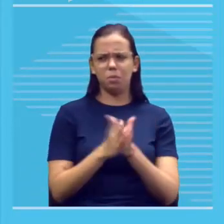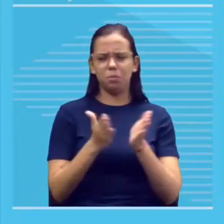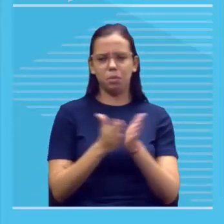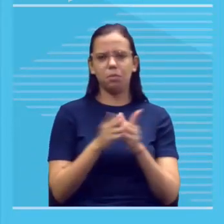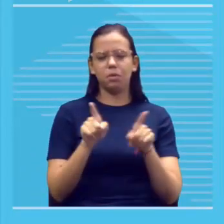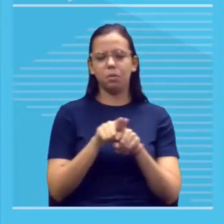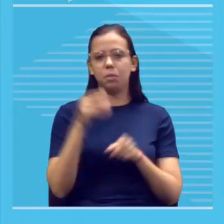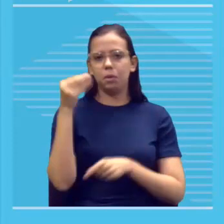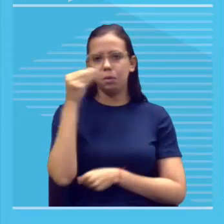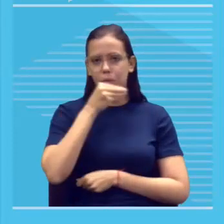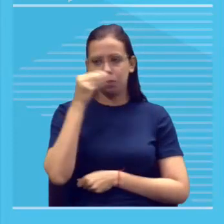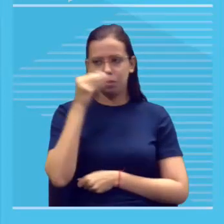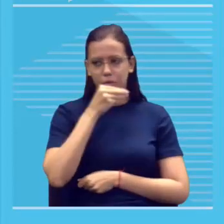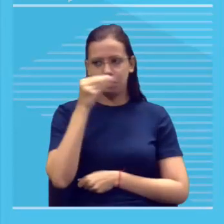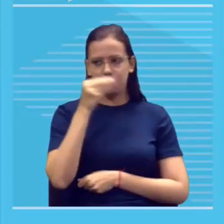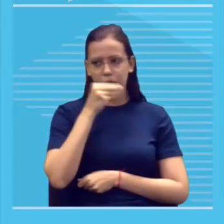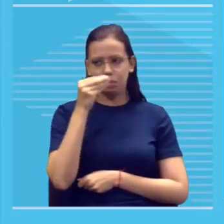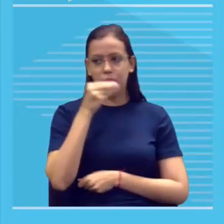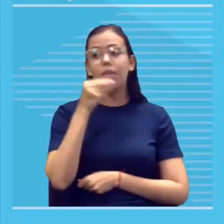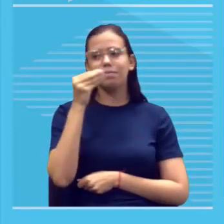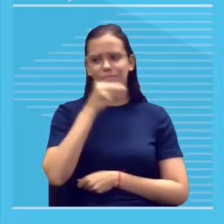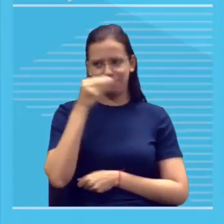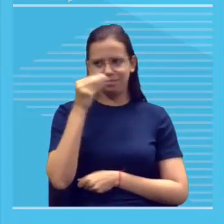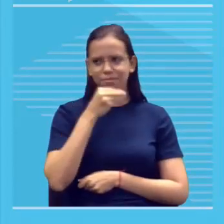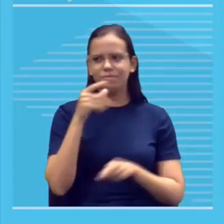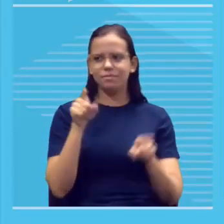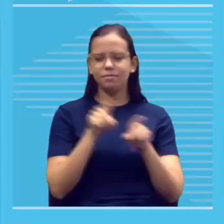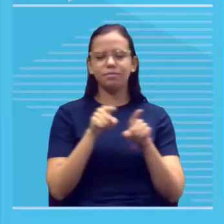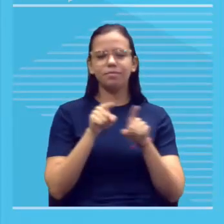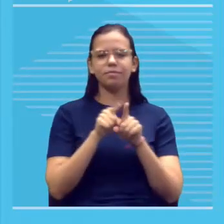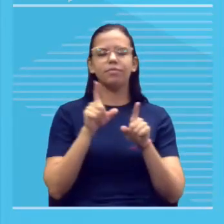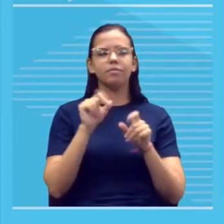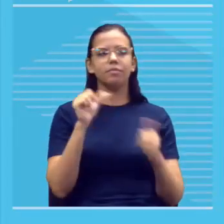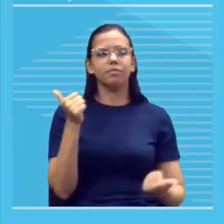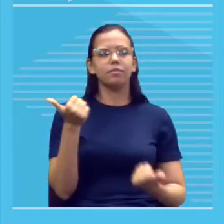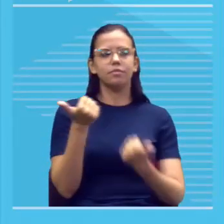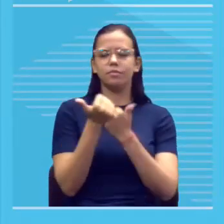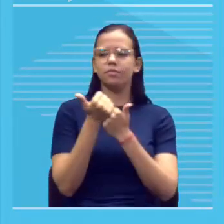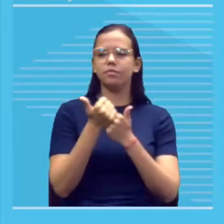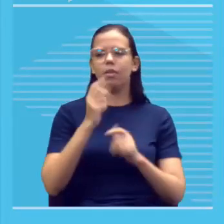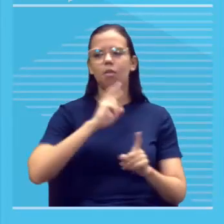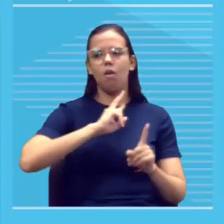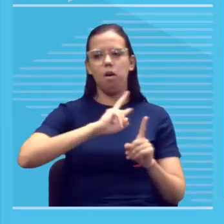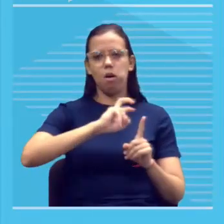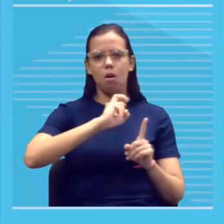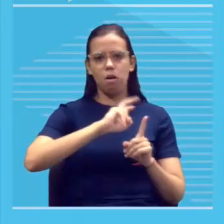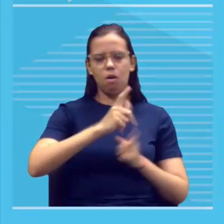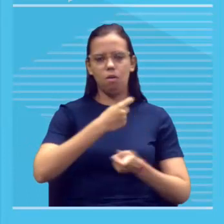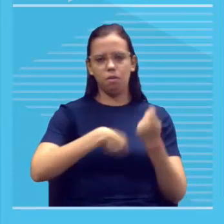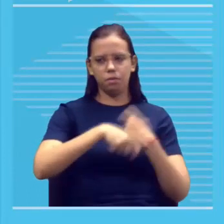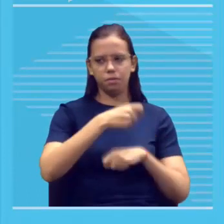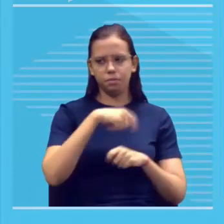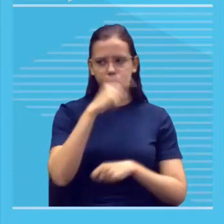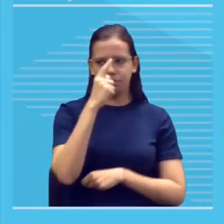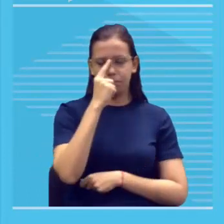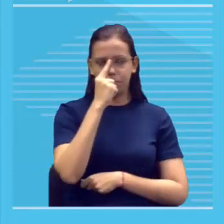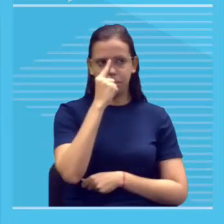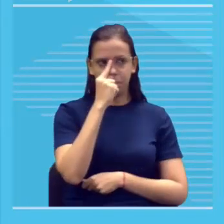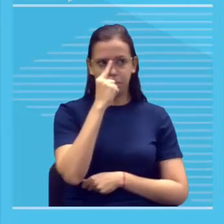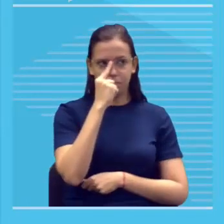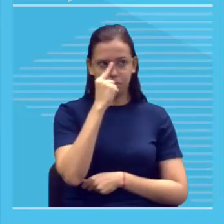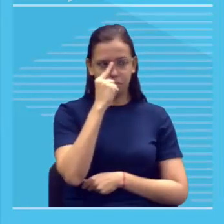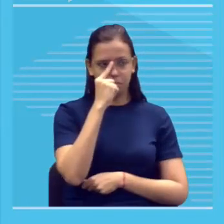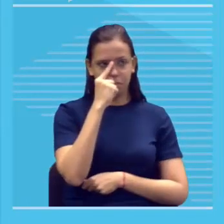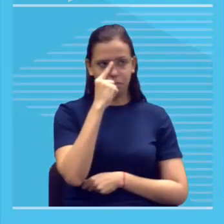e e quando ela né da sustentação a essa exploração econômica Eles